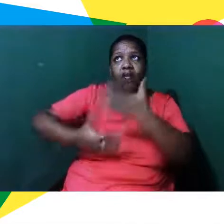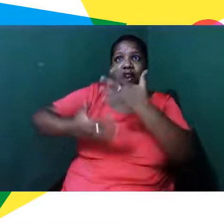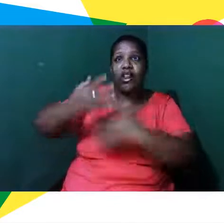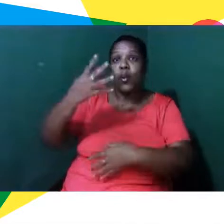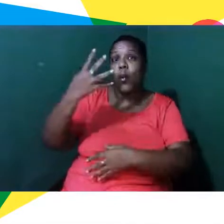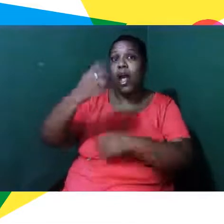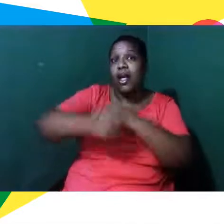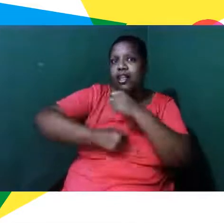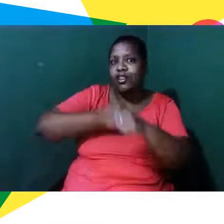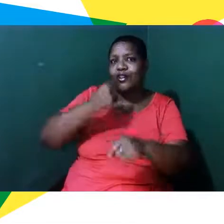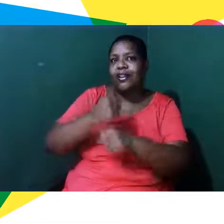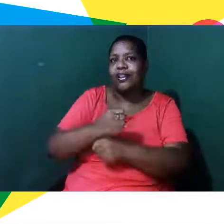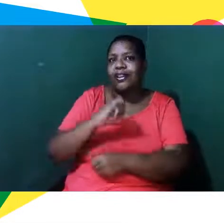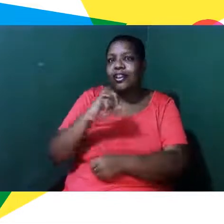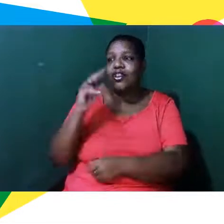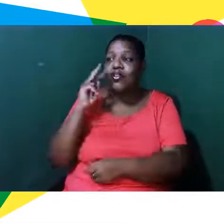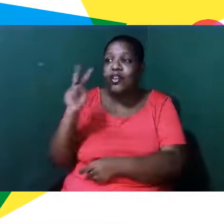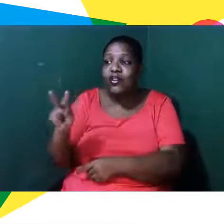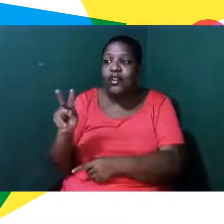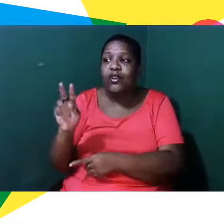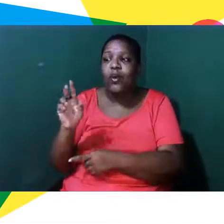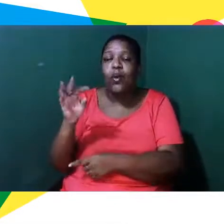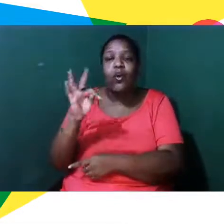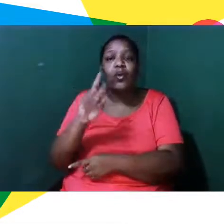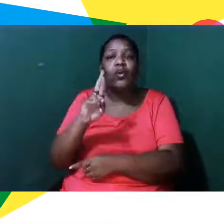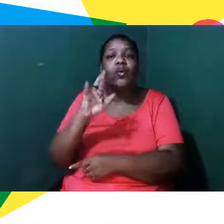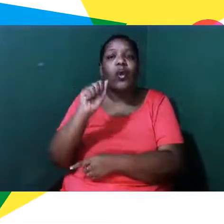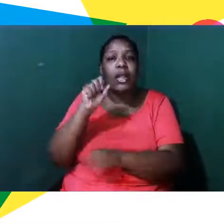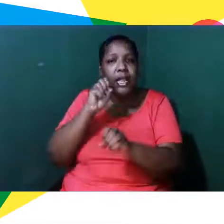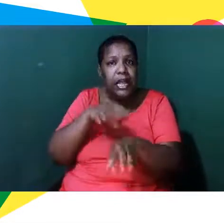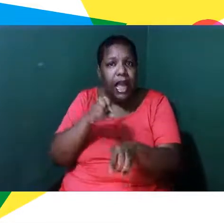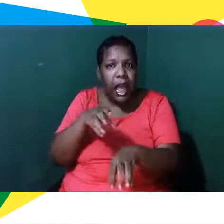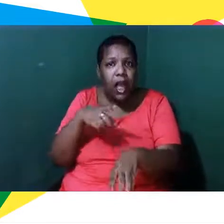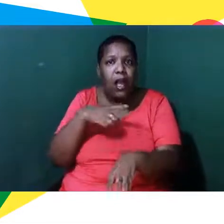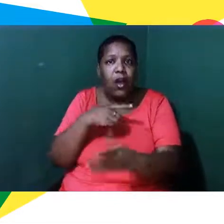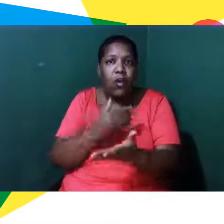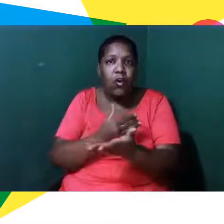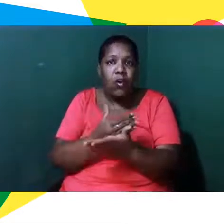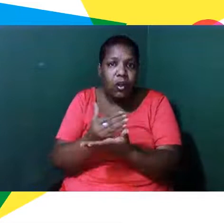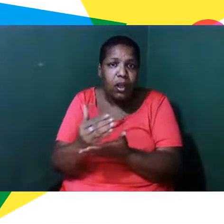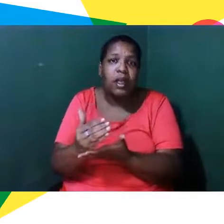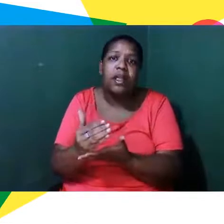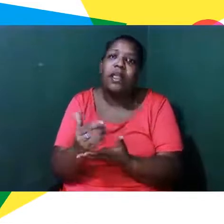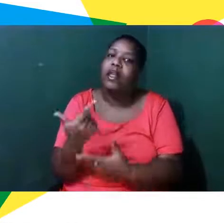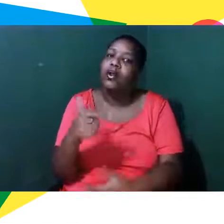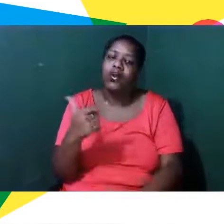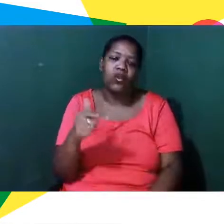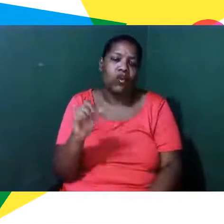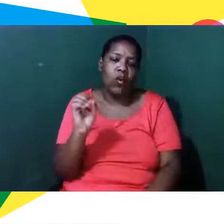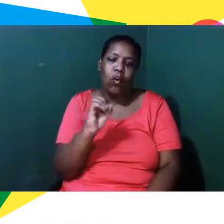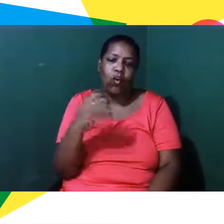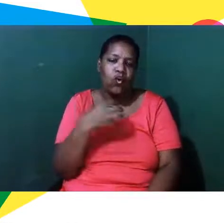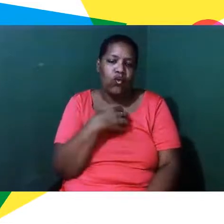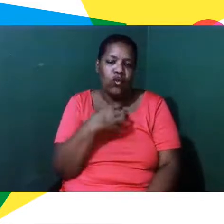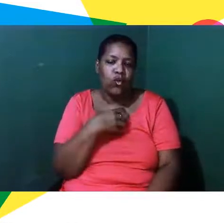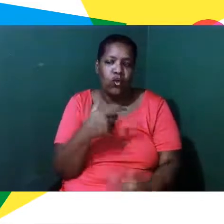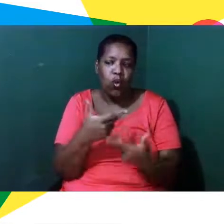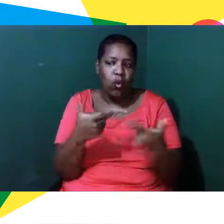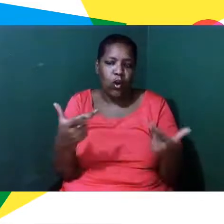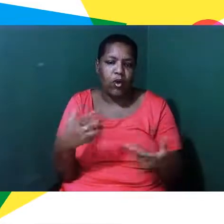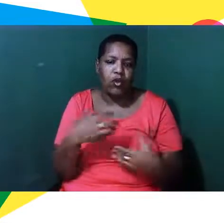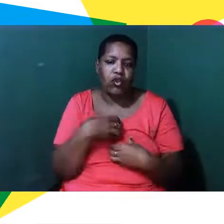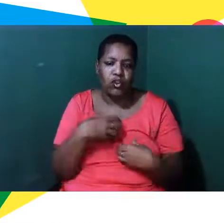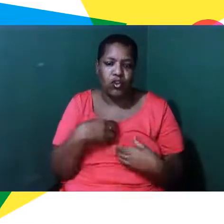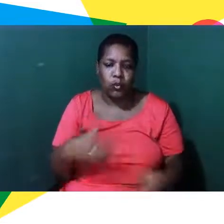anos se eu tivesse visto esse tutorial quando eu comecei a digitar e não tinha nenhum tipo de além de conter o desse